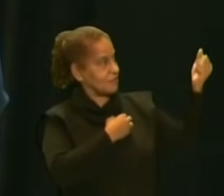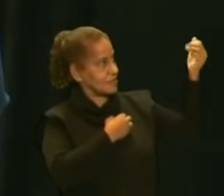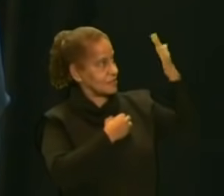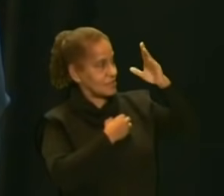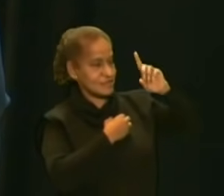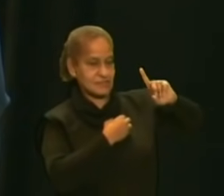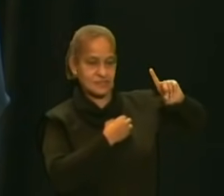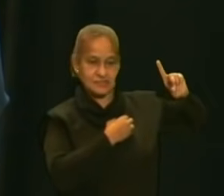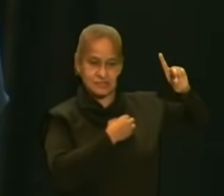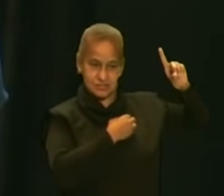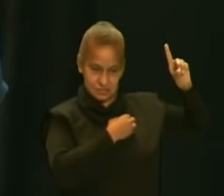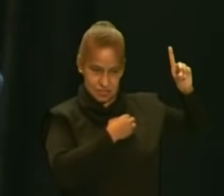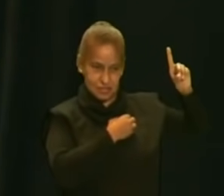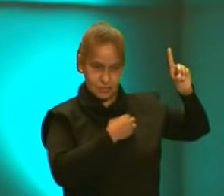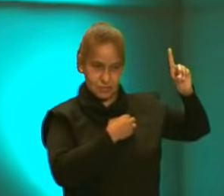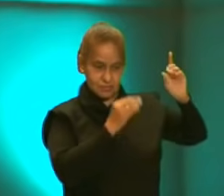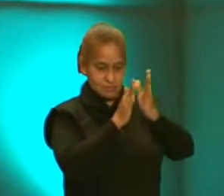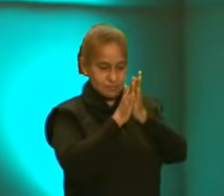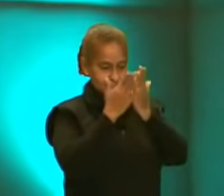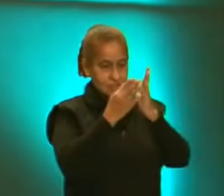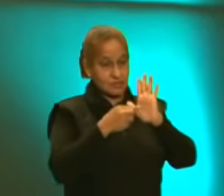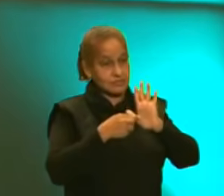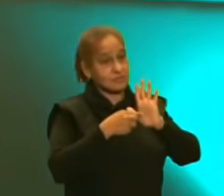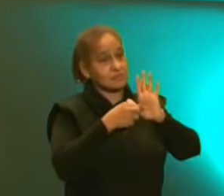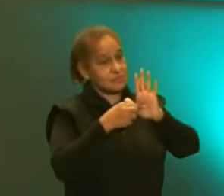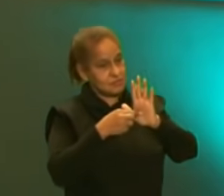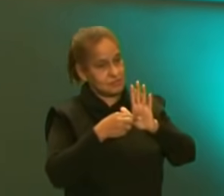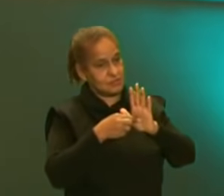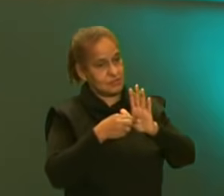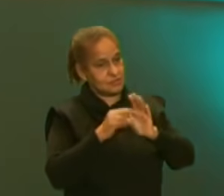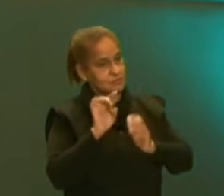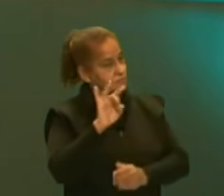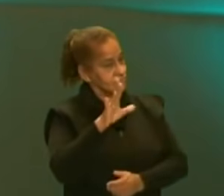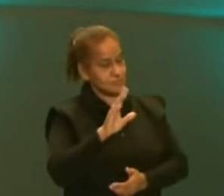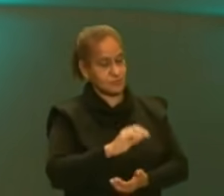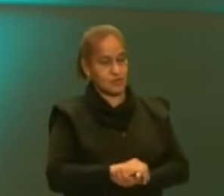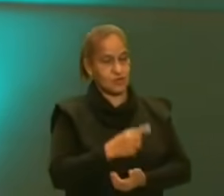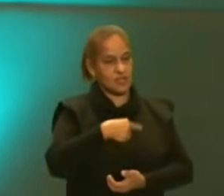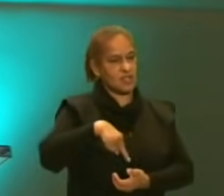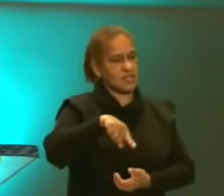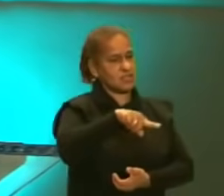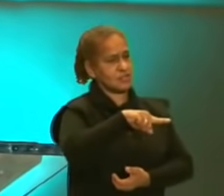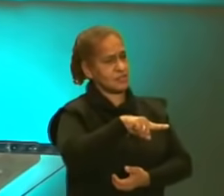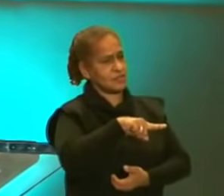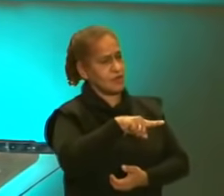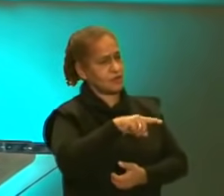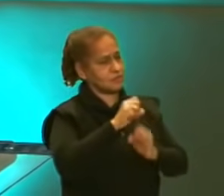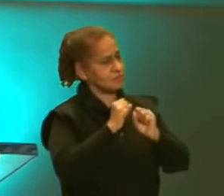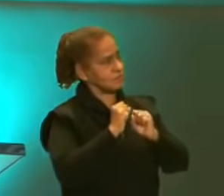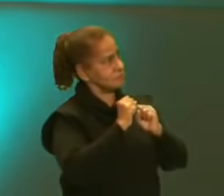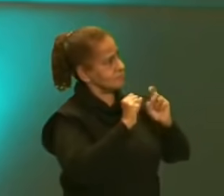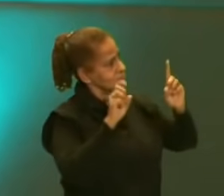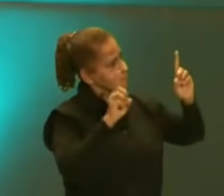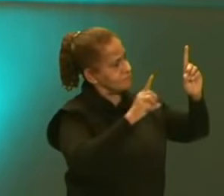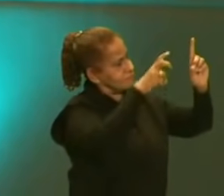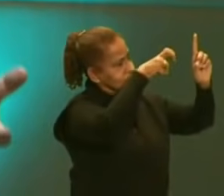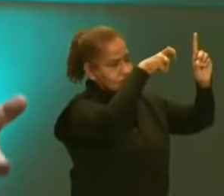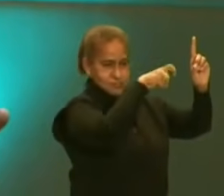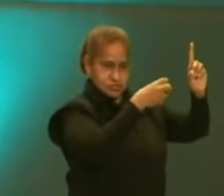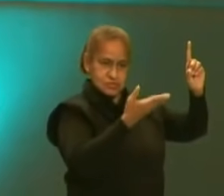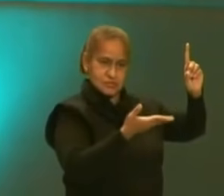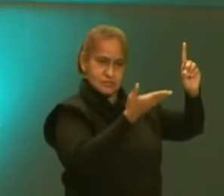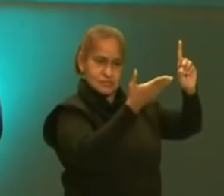de Deus. E que a gente deponha aos pés de Jesus os